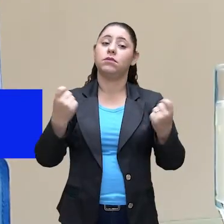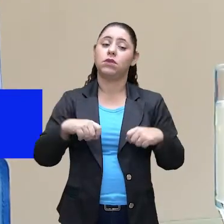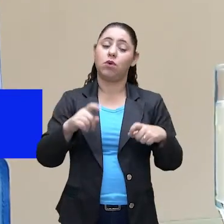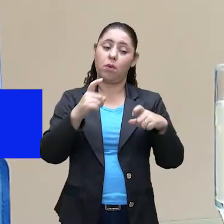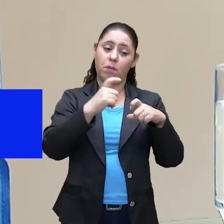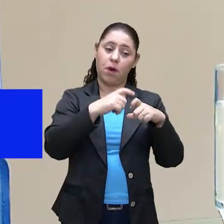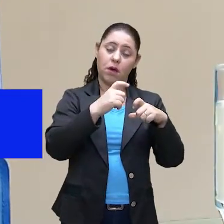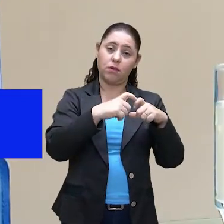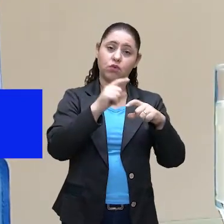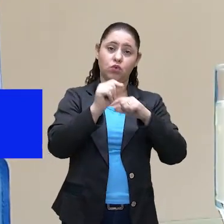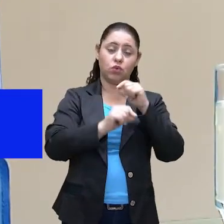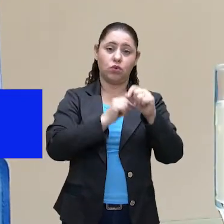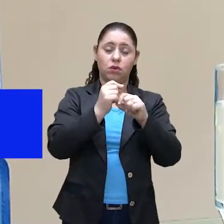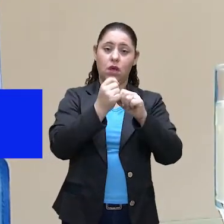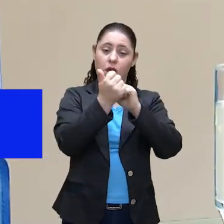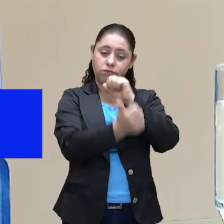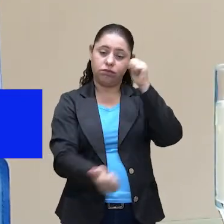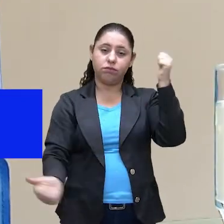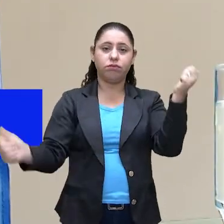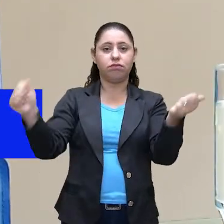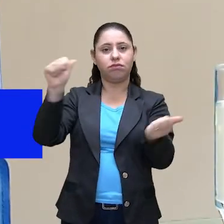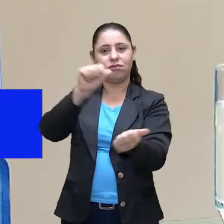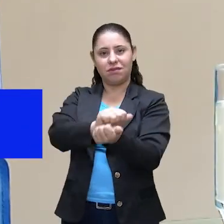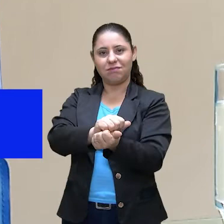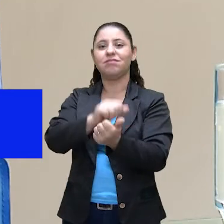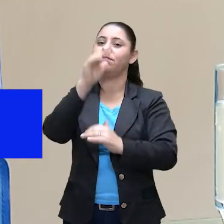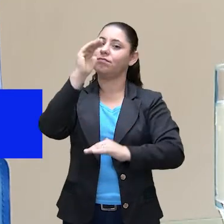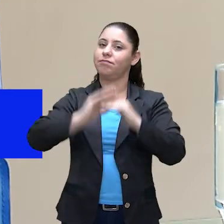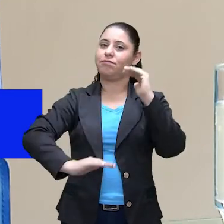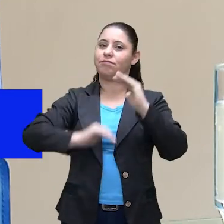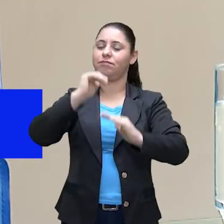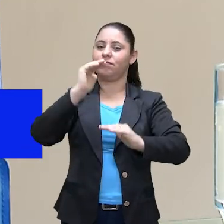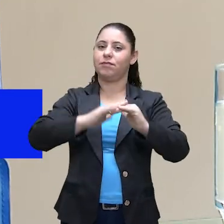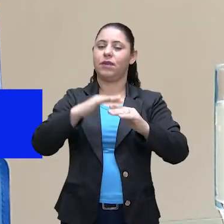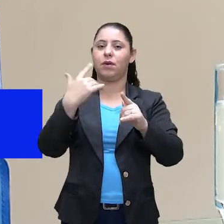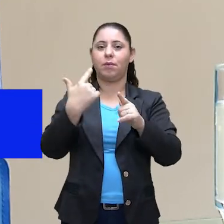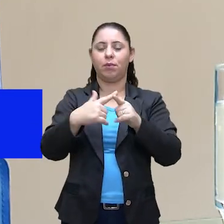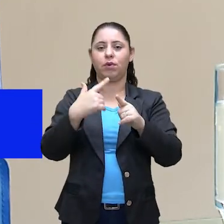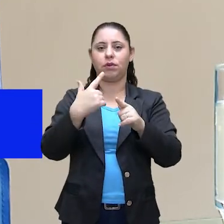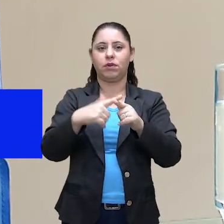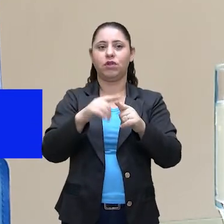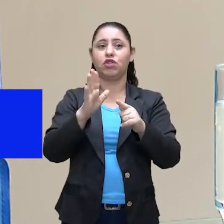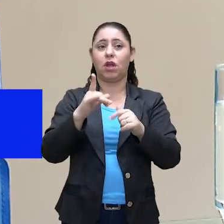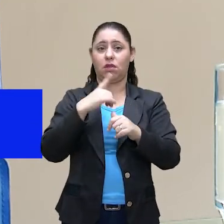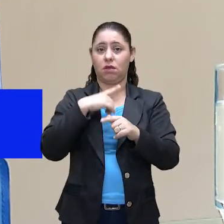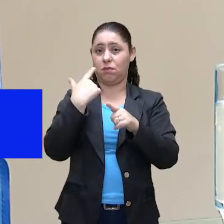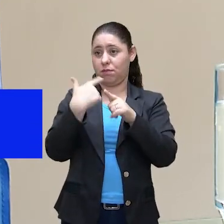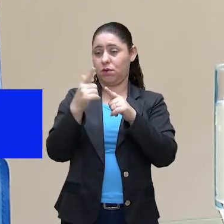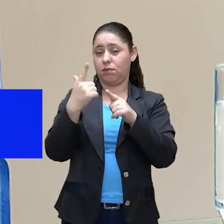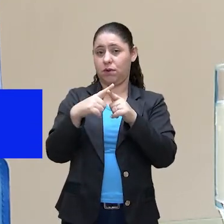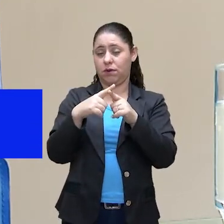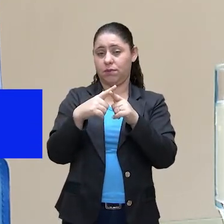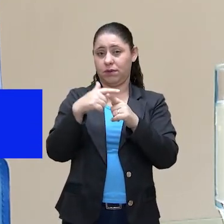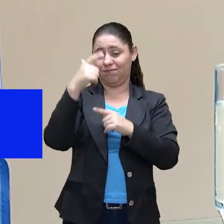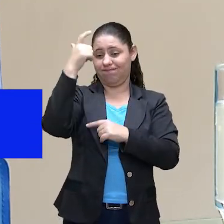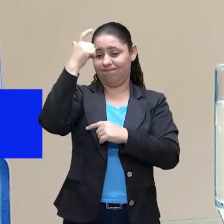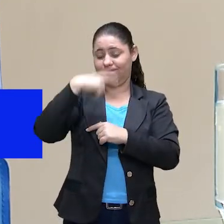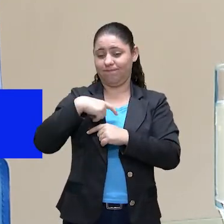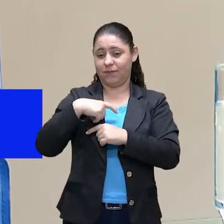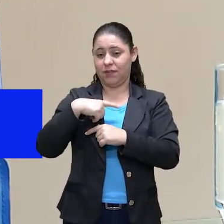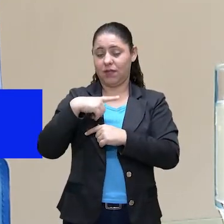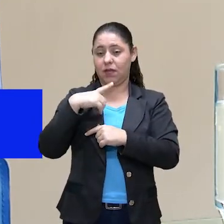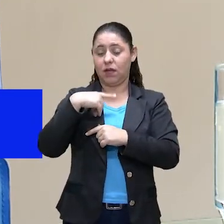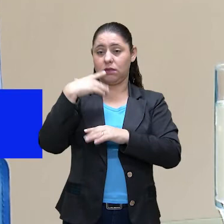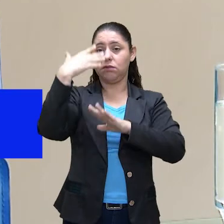aí cabe ao médico pedir uma readaptação de função, porque o trauma de já ter a lesão e você